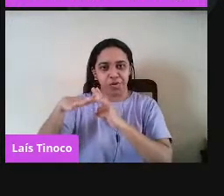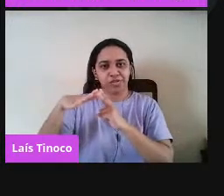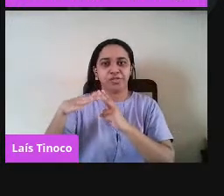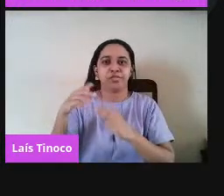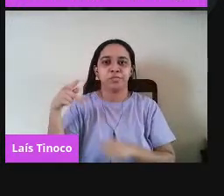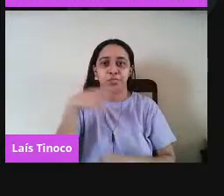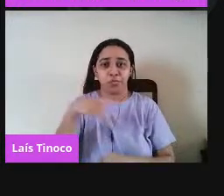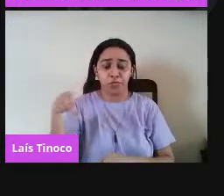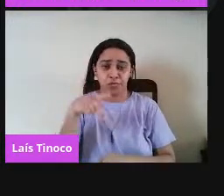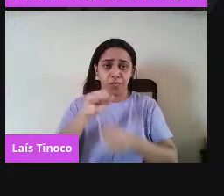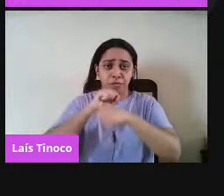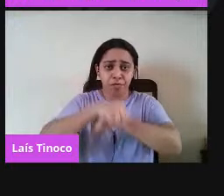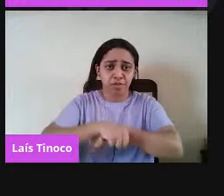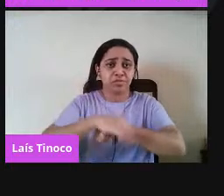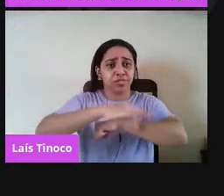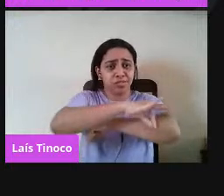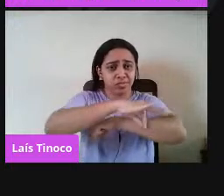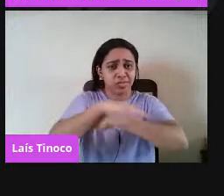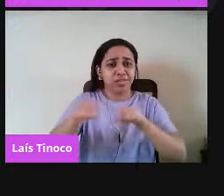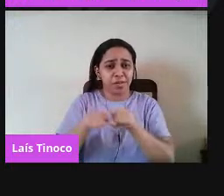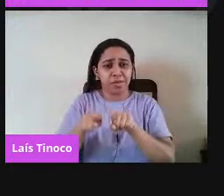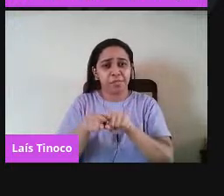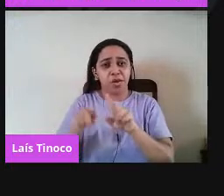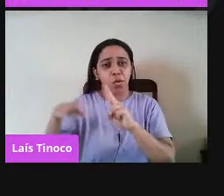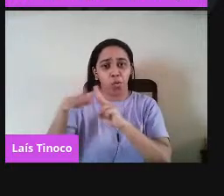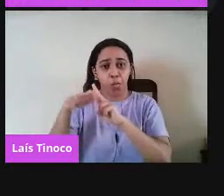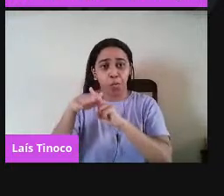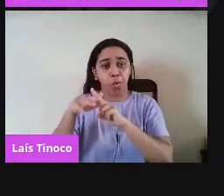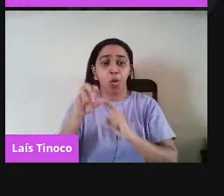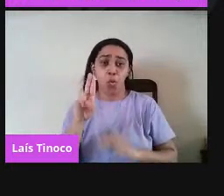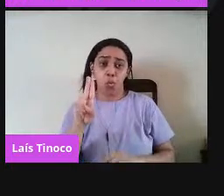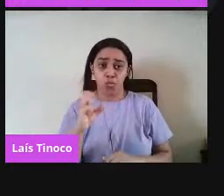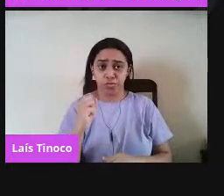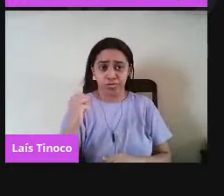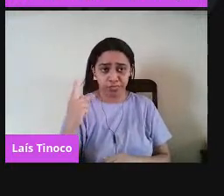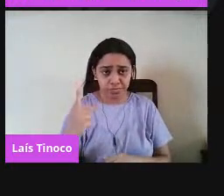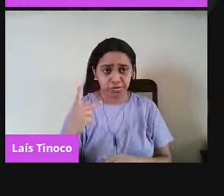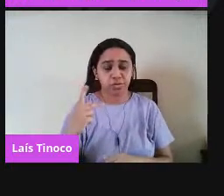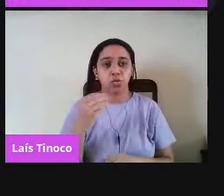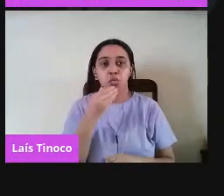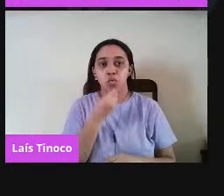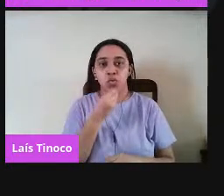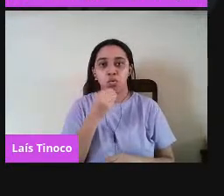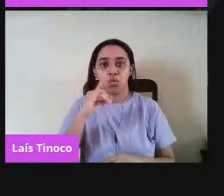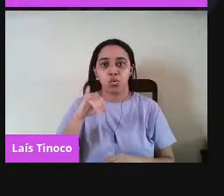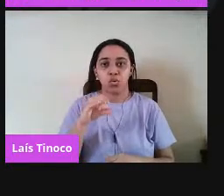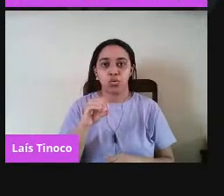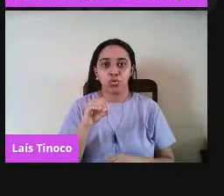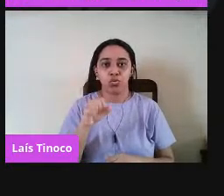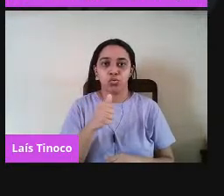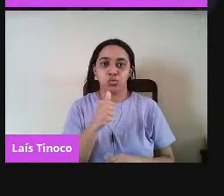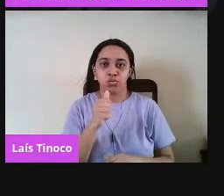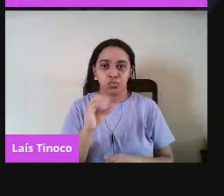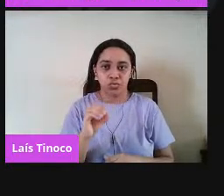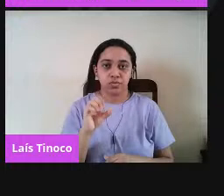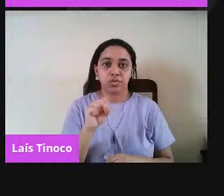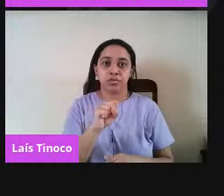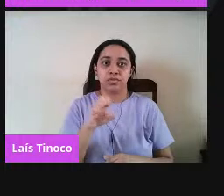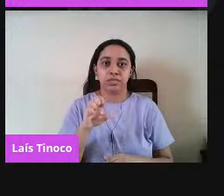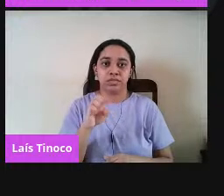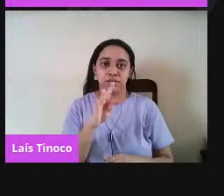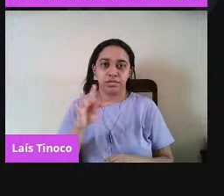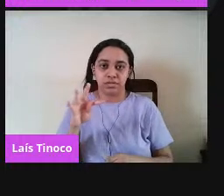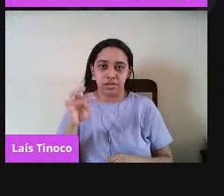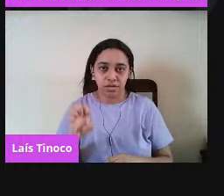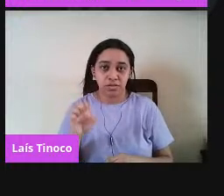de Arquitetura e Urbanismo da Universidade de São Paulo, João Sete Whitaker Ferreira,